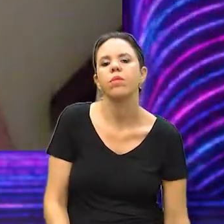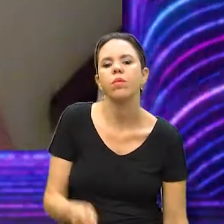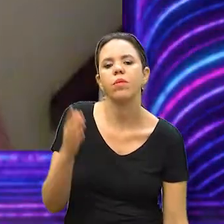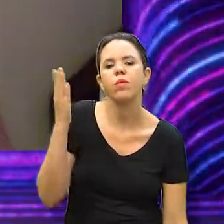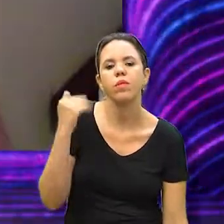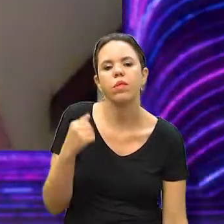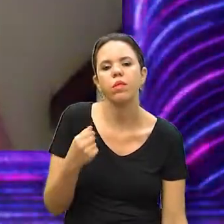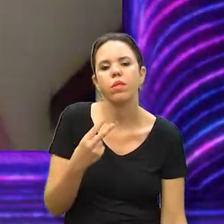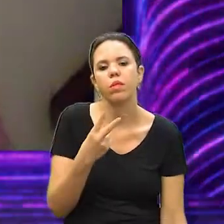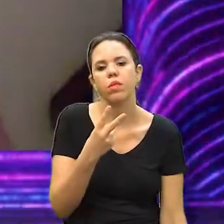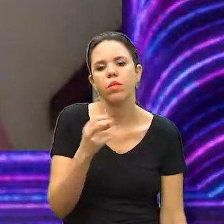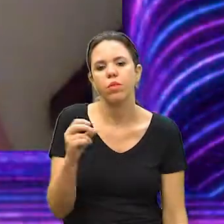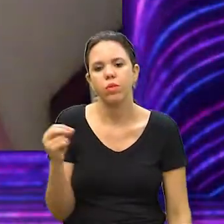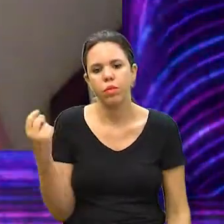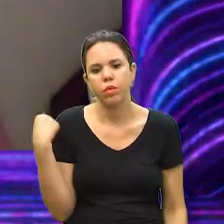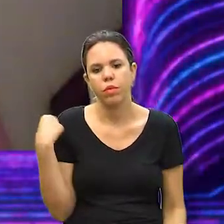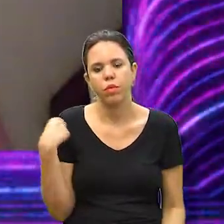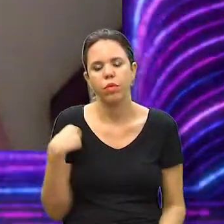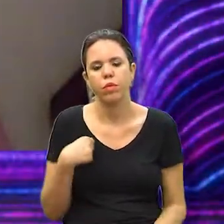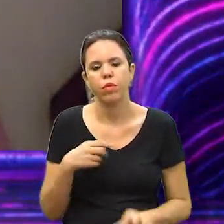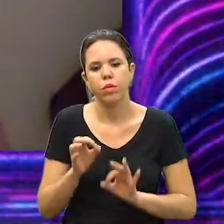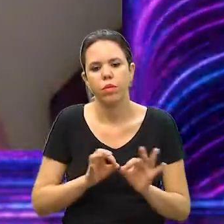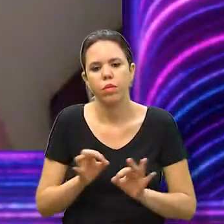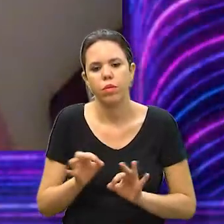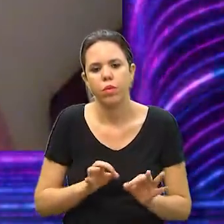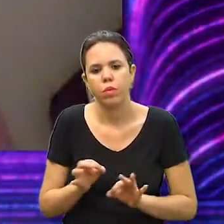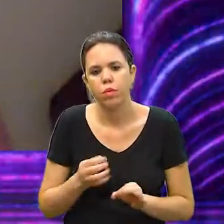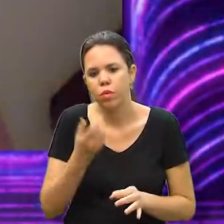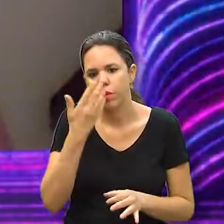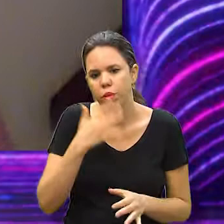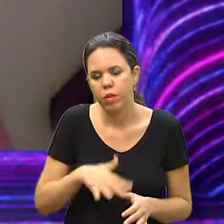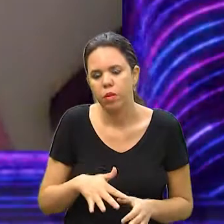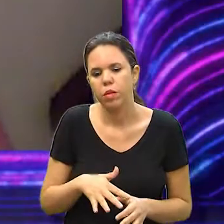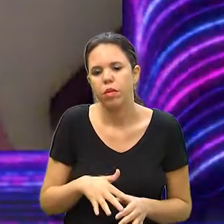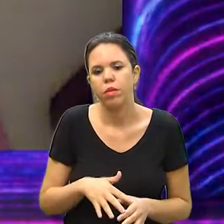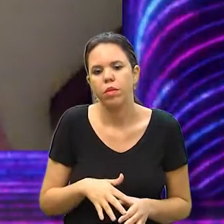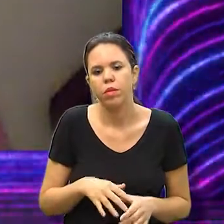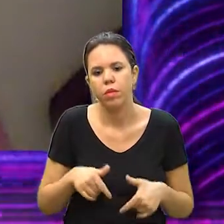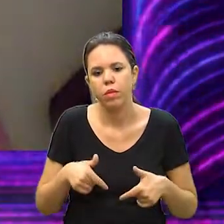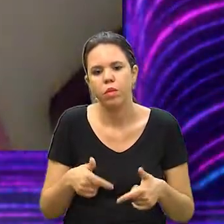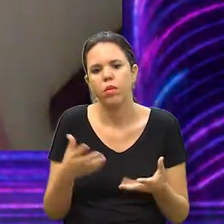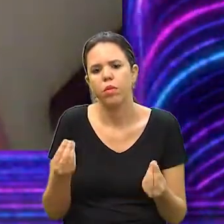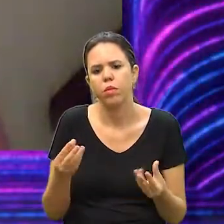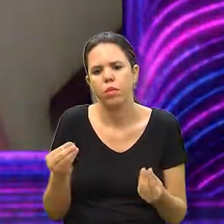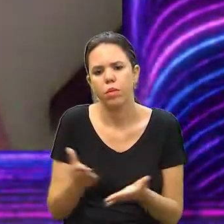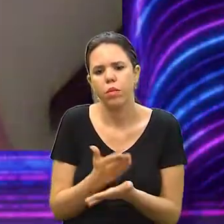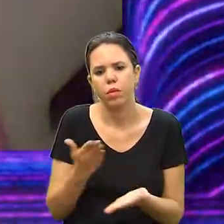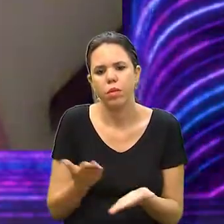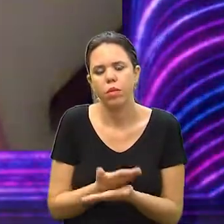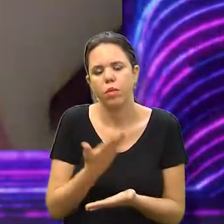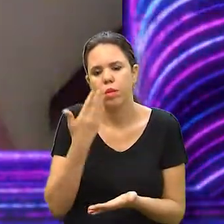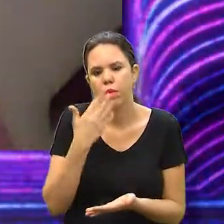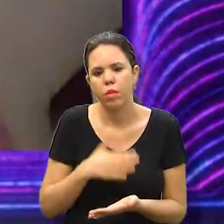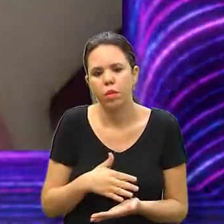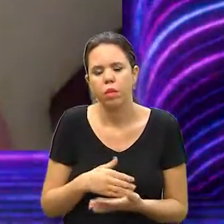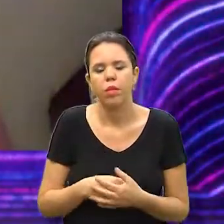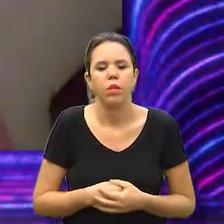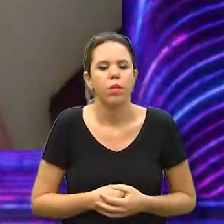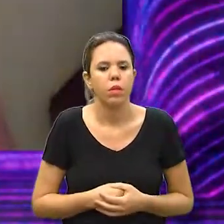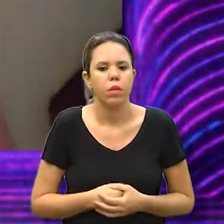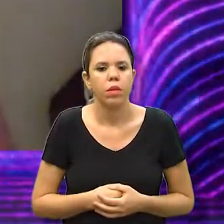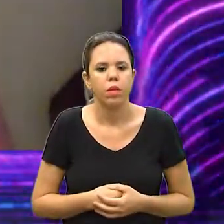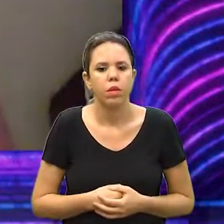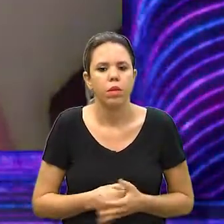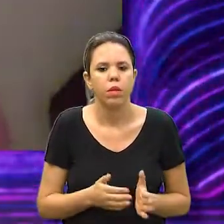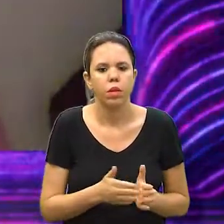esse 2020 foi uma produção infantil muito intensa. Eu escrevi muitos livros infantis, fui convidada durante a